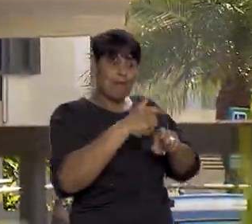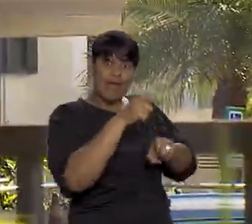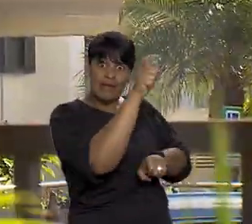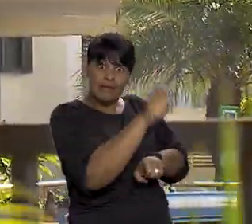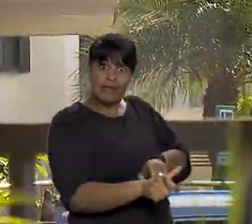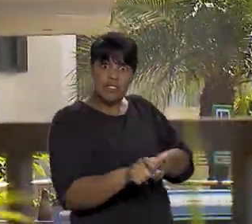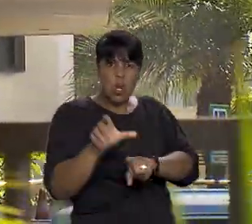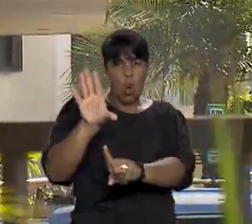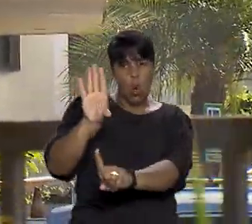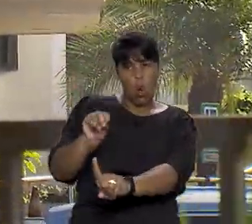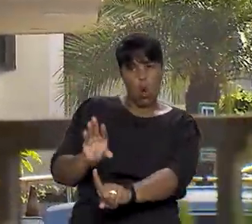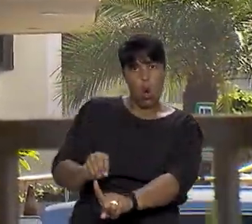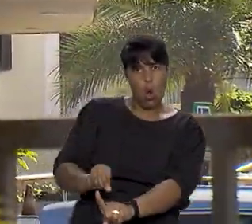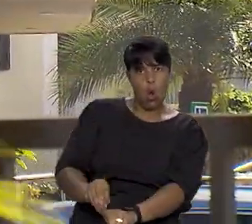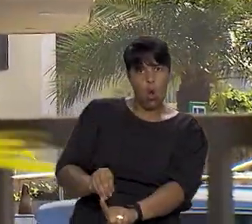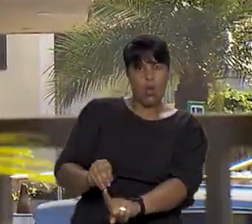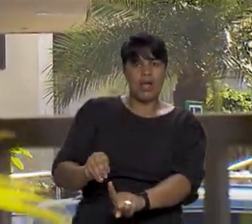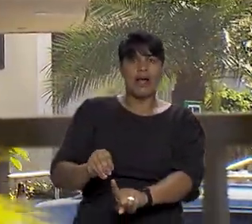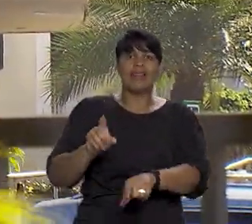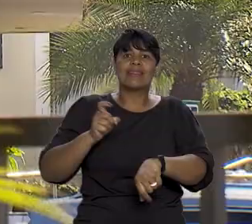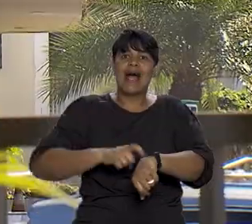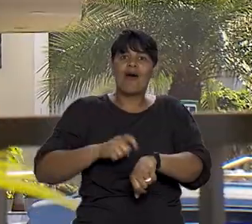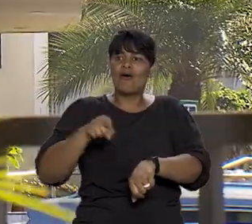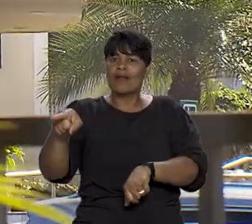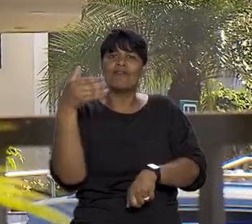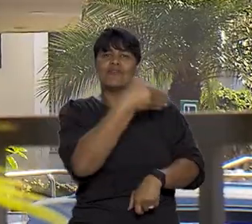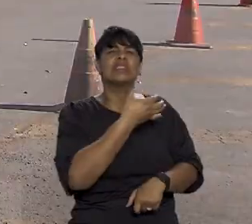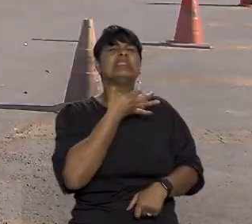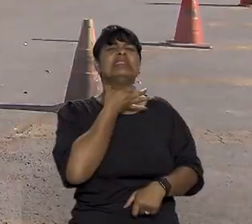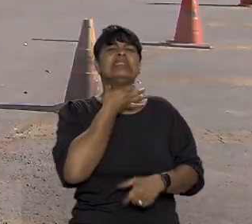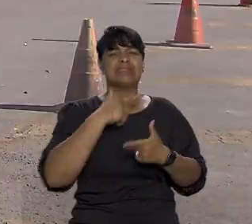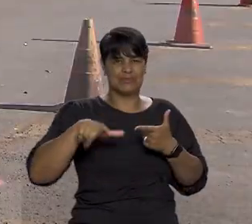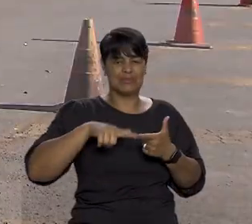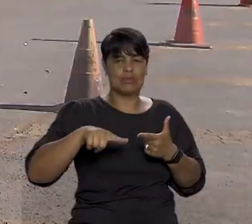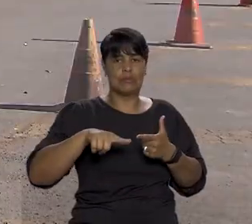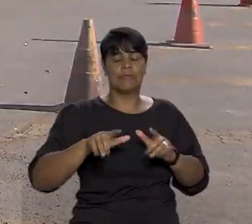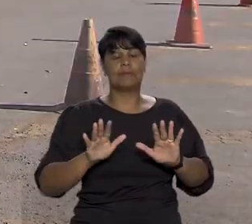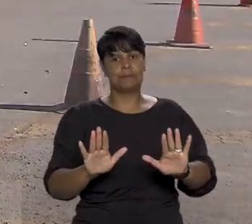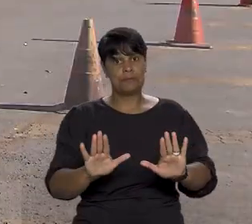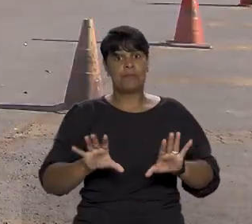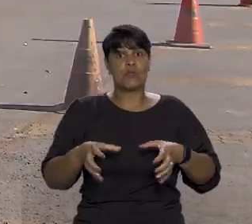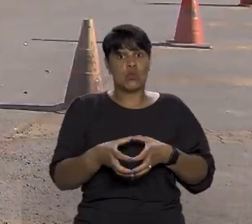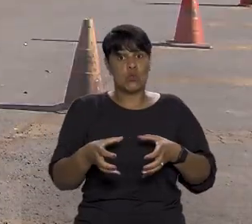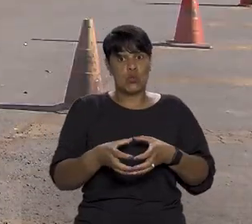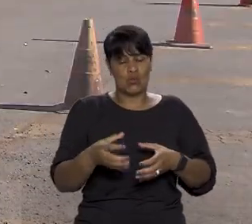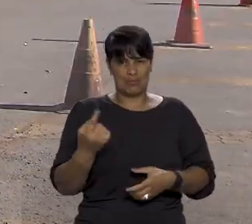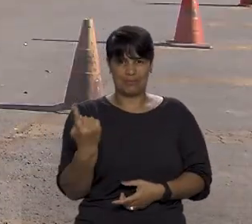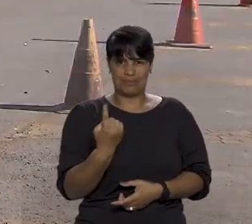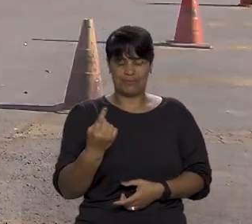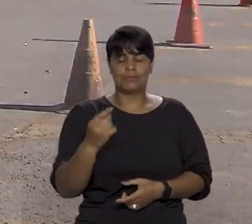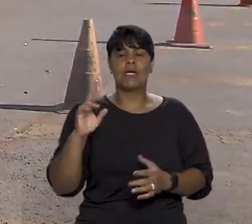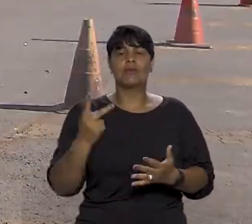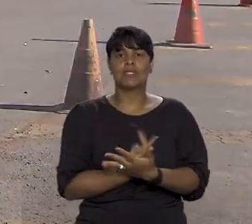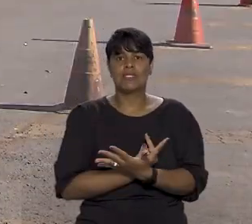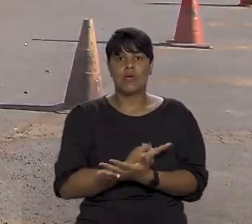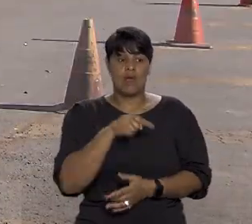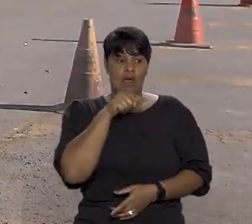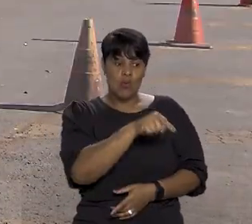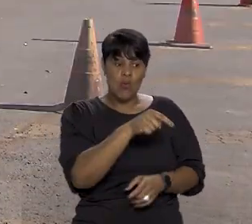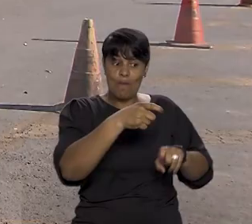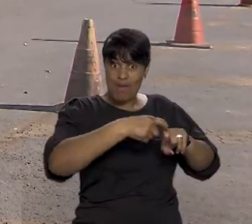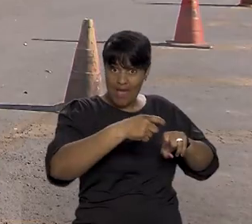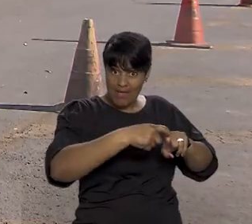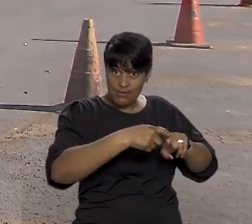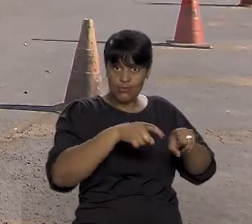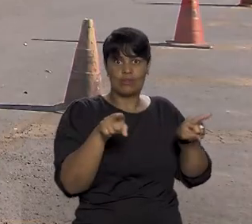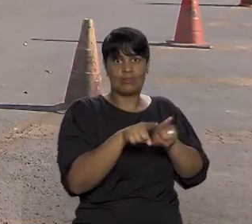médico durante consulta motivada por dor de garganta em primeira instância e o município para o Qual médico trabalhava e o